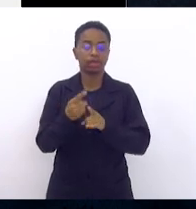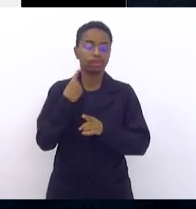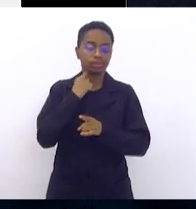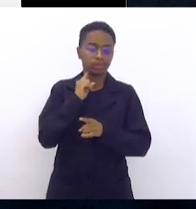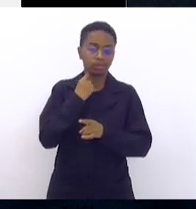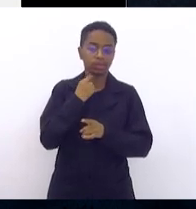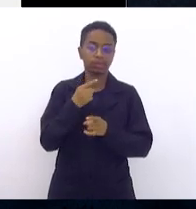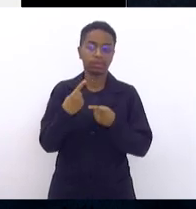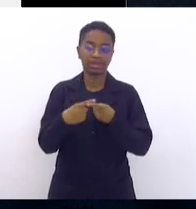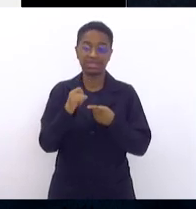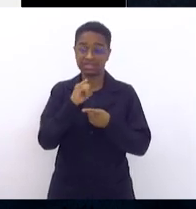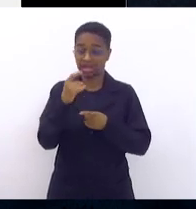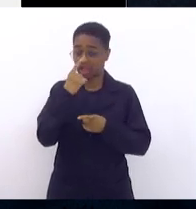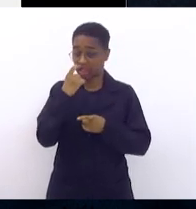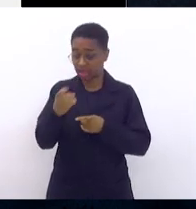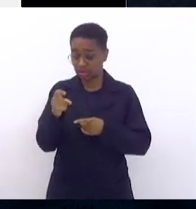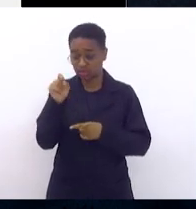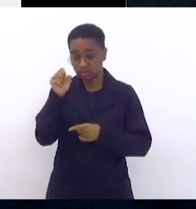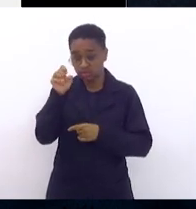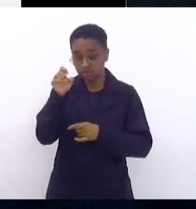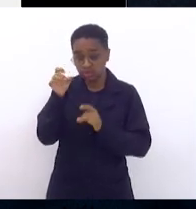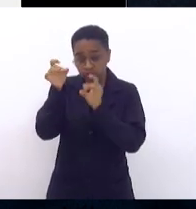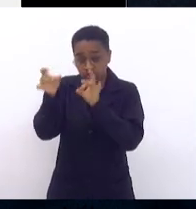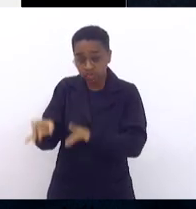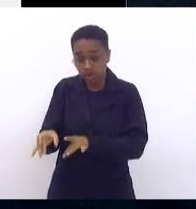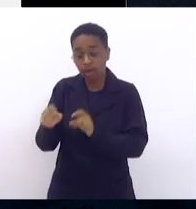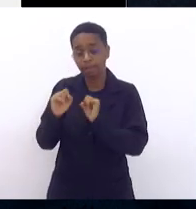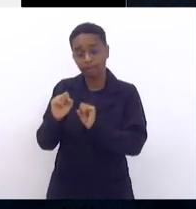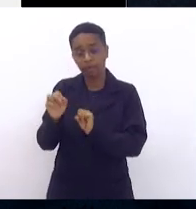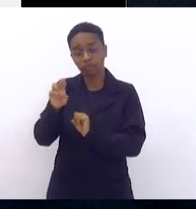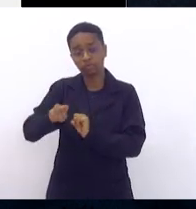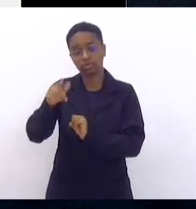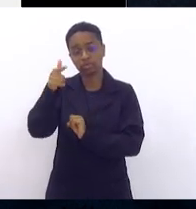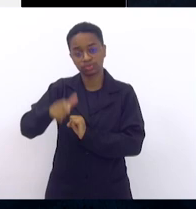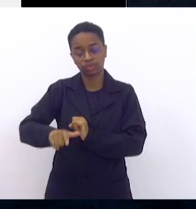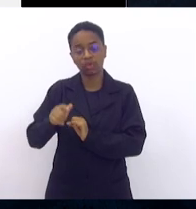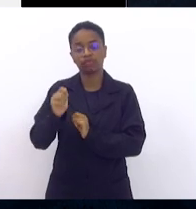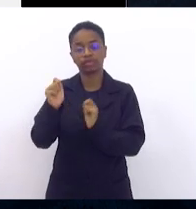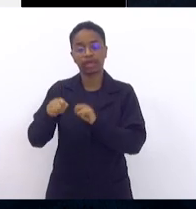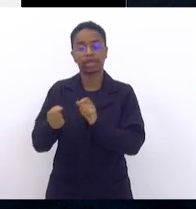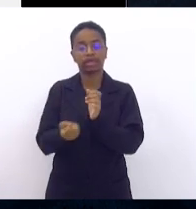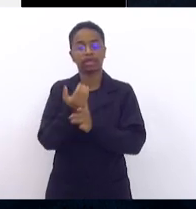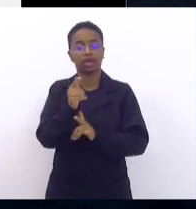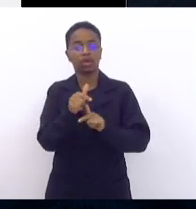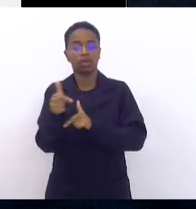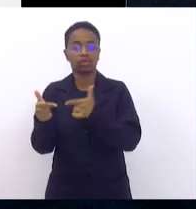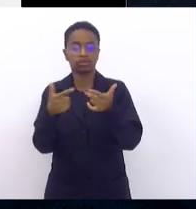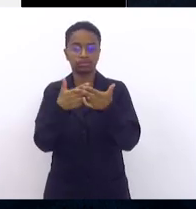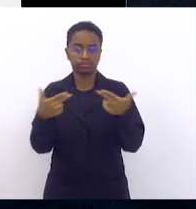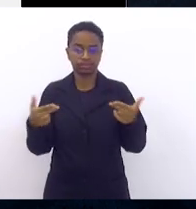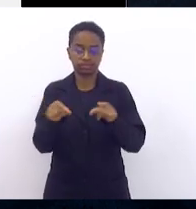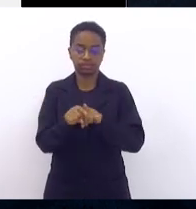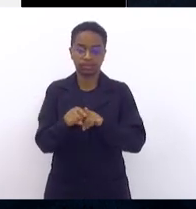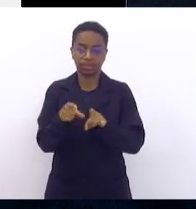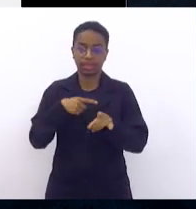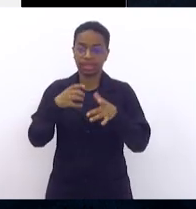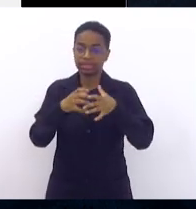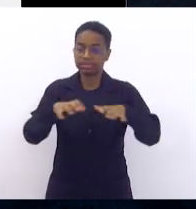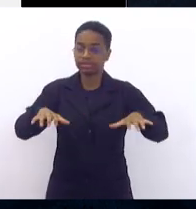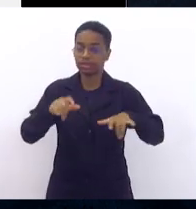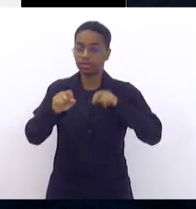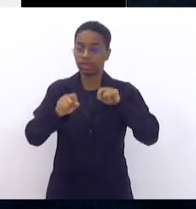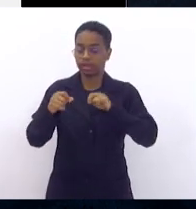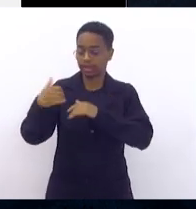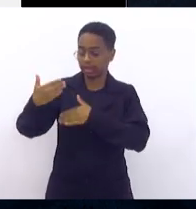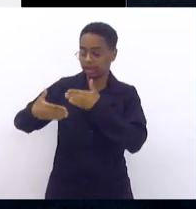é resíduo passa a ser um novo uma nova matéria-prima para um processo produtivo e que você tem essa dissociação né de